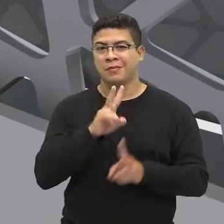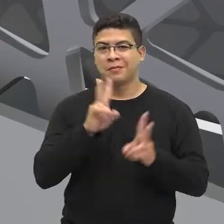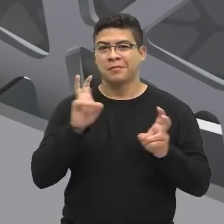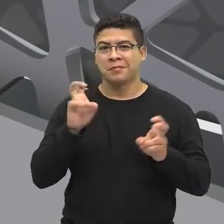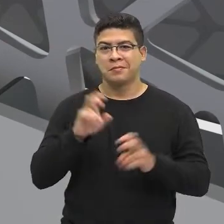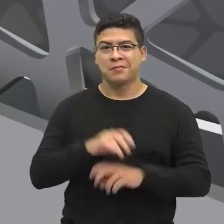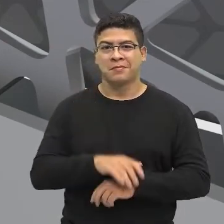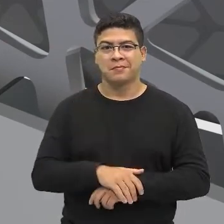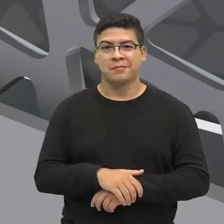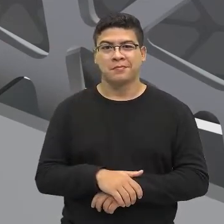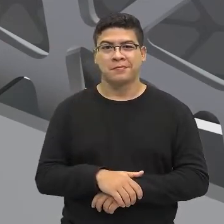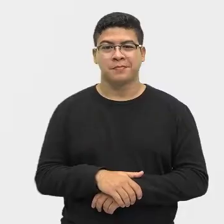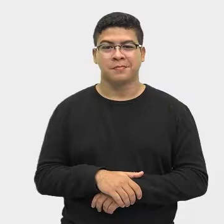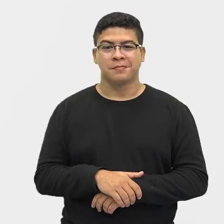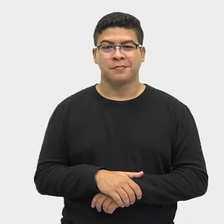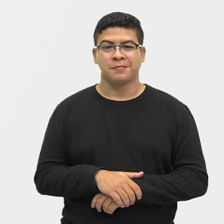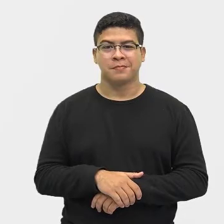olha só.